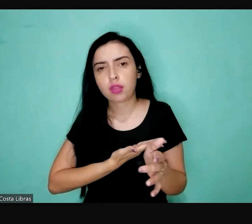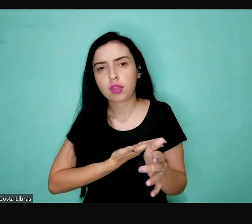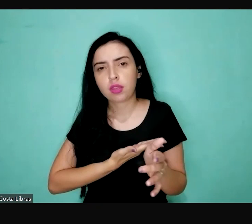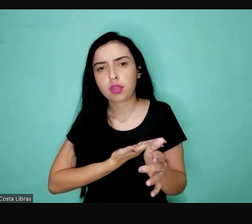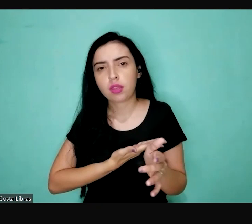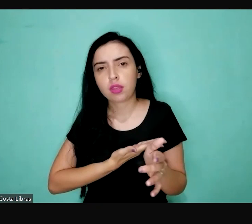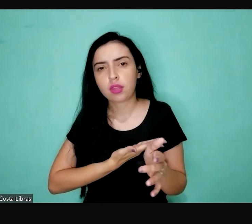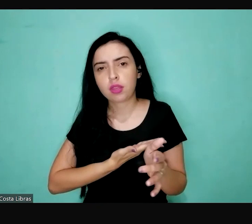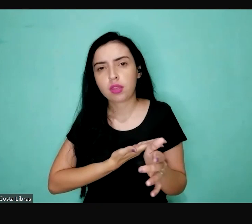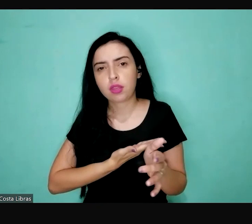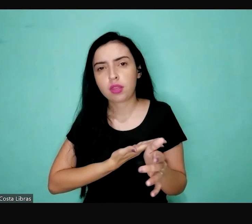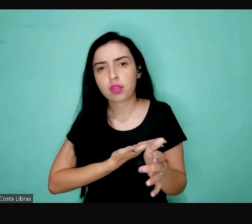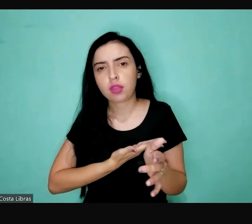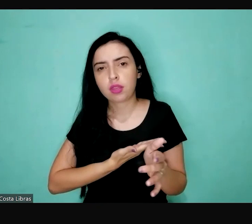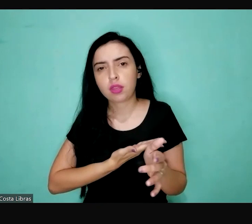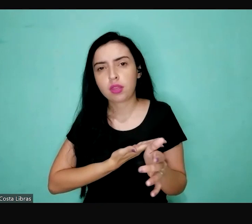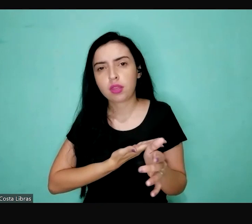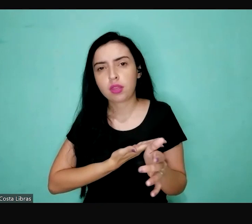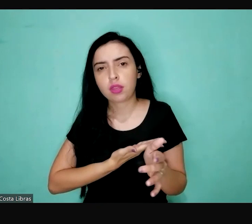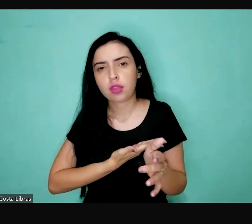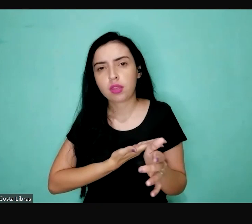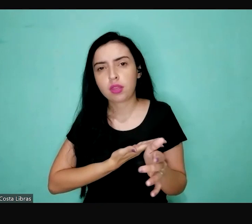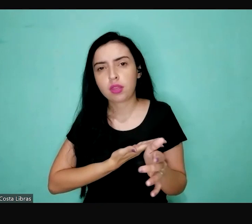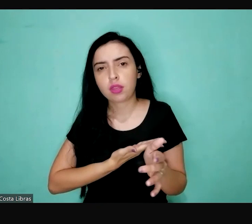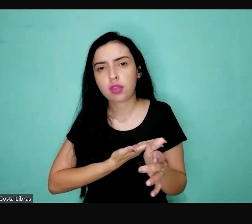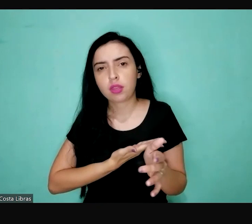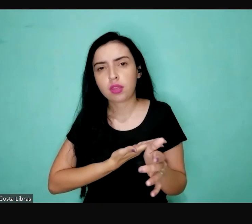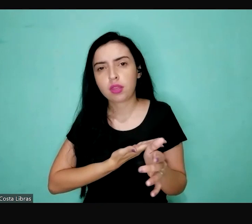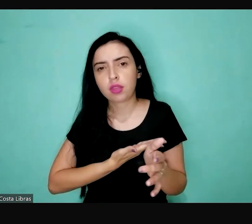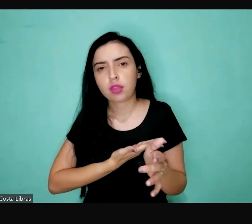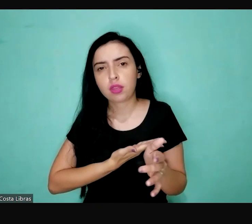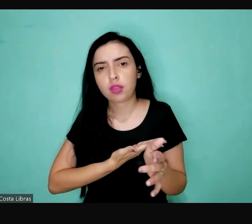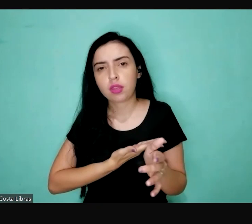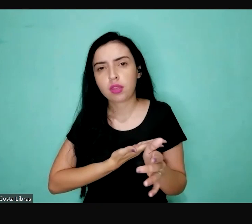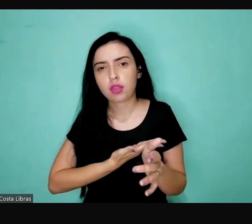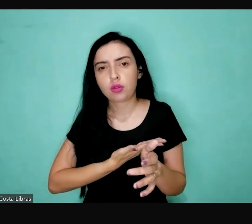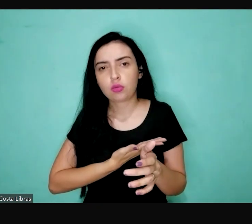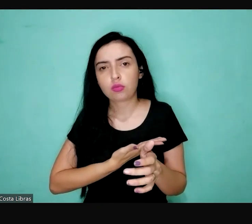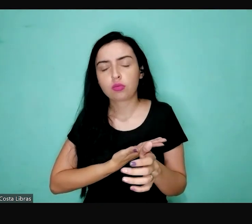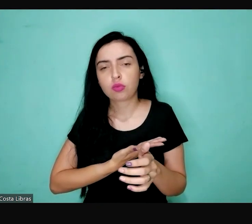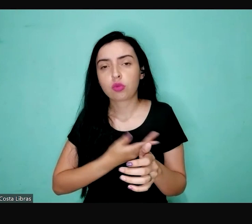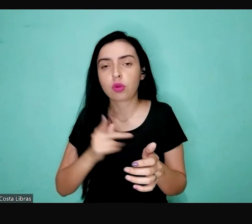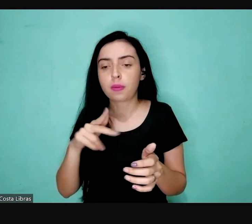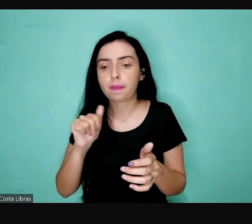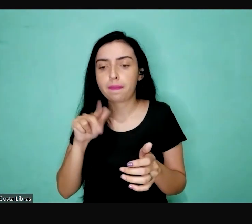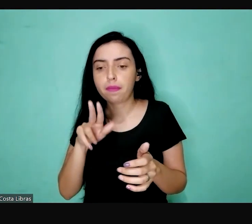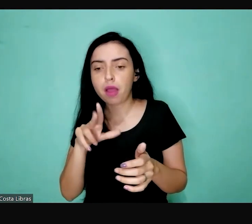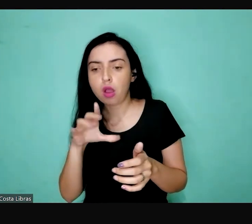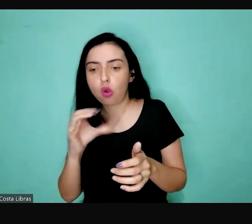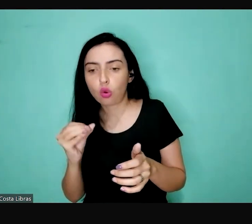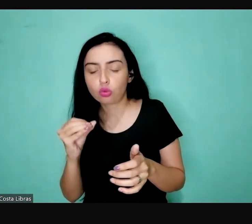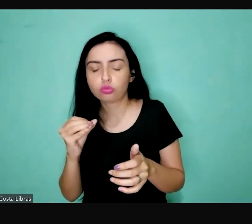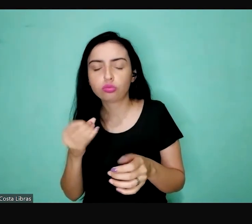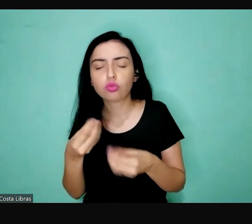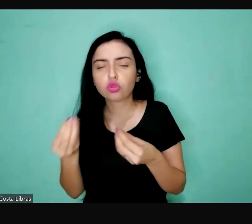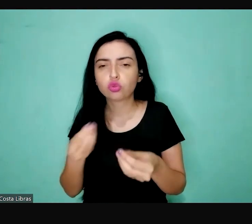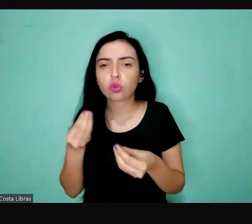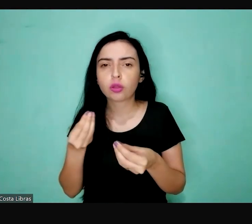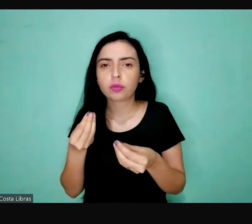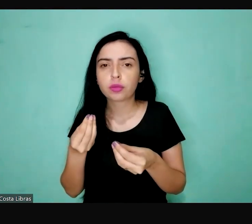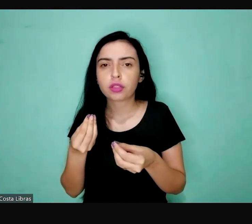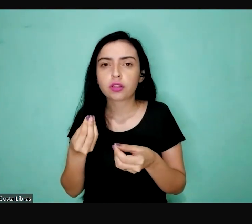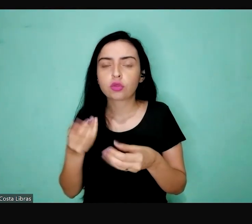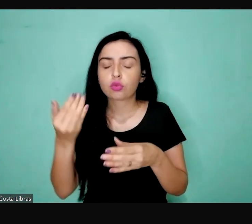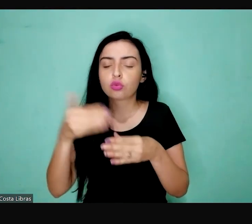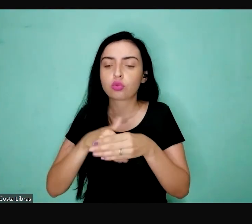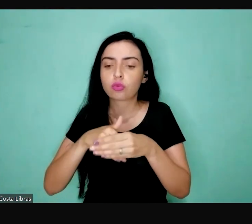d'água e o bebe. Ao centro, o desembargador federal Carlos Muta fala ao microfone. sobre os